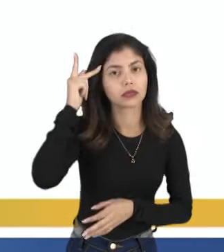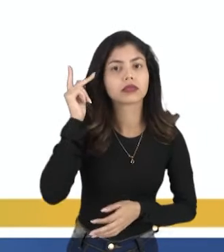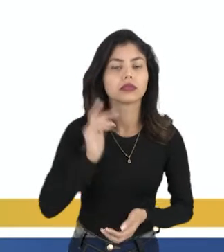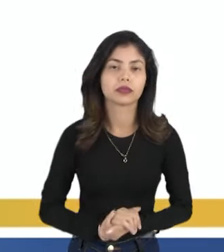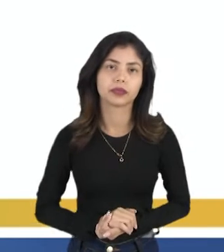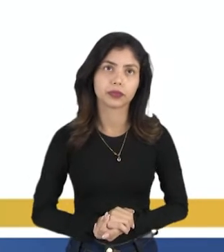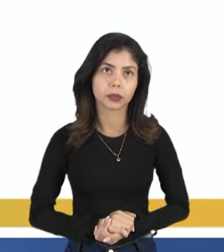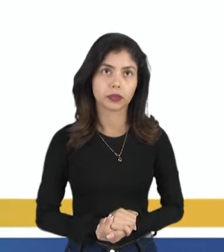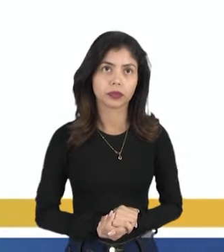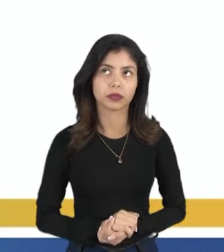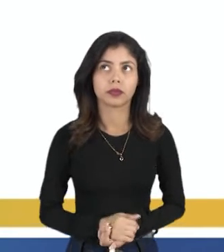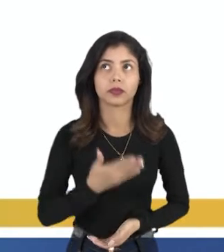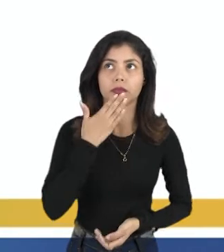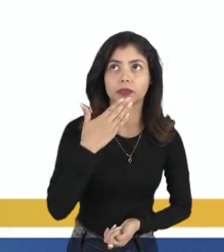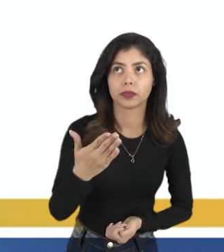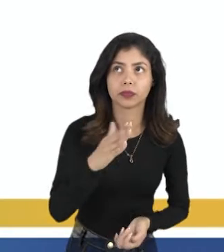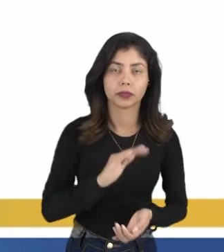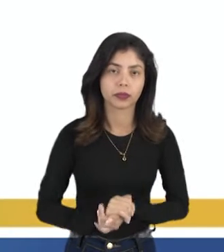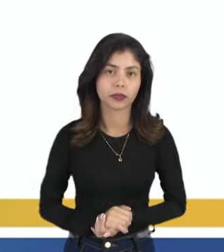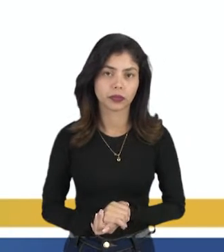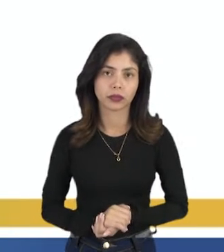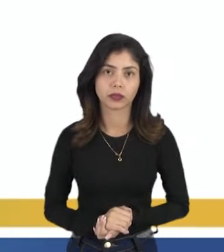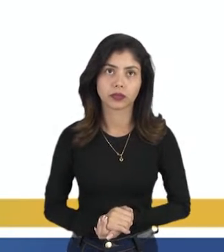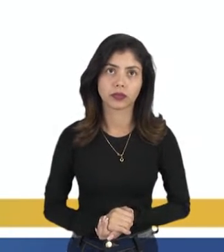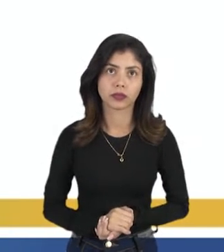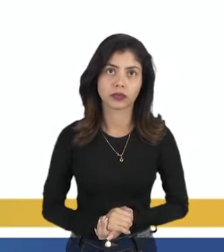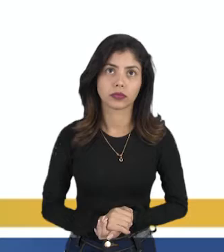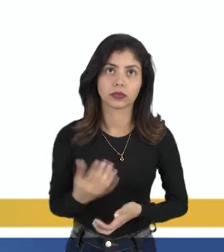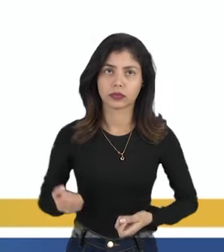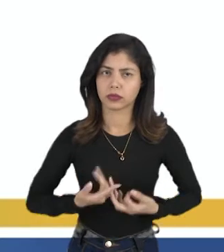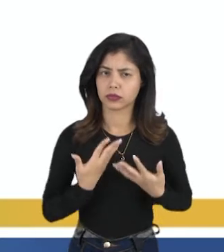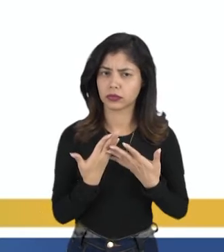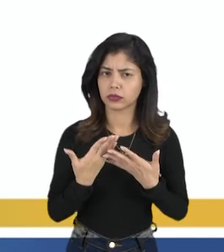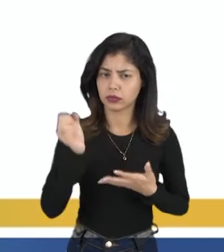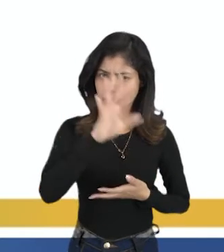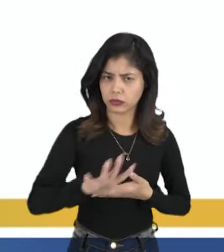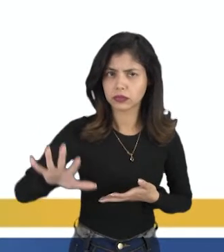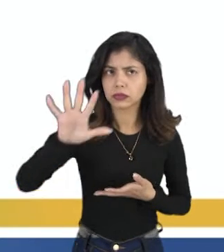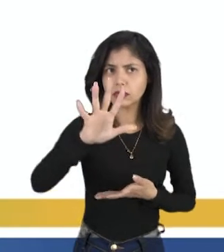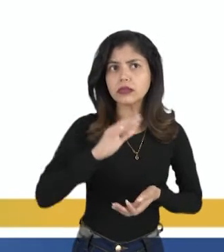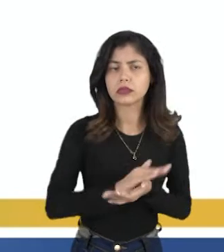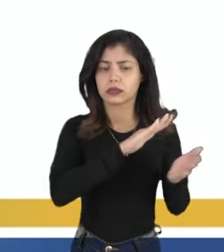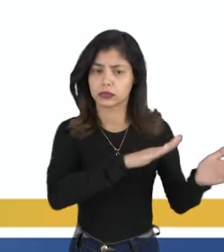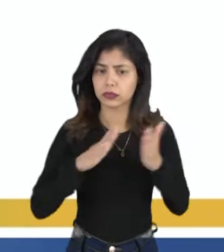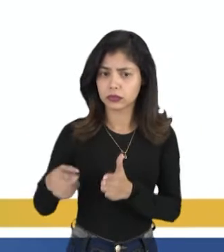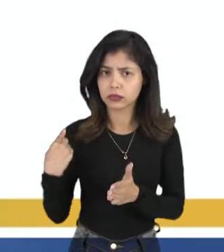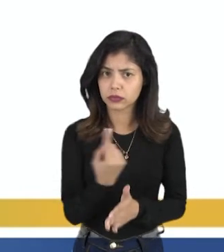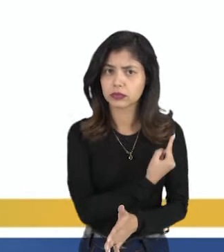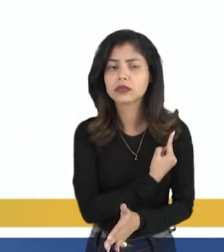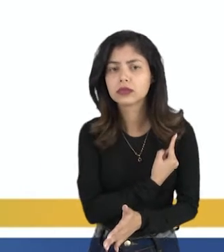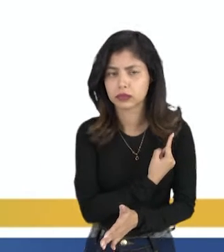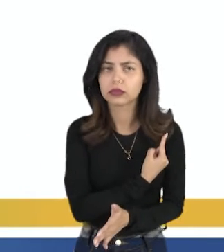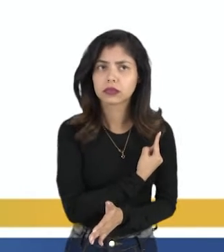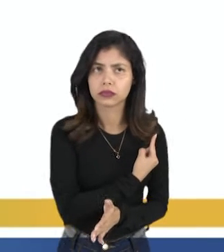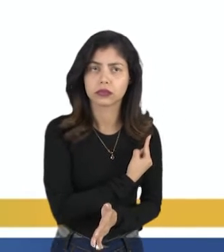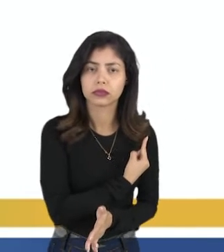pessoas. Ele pede que cultive um sentimento nacionalista a partir do momento que